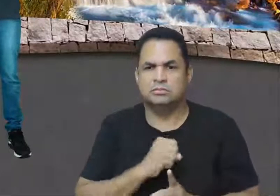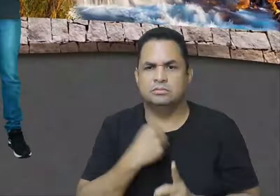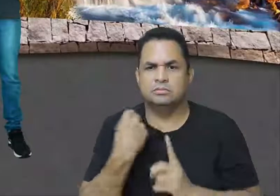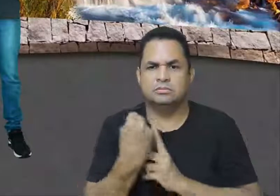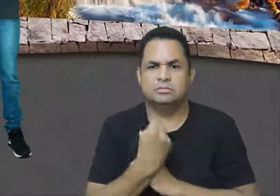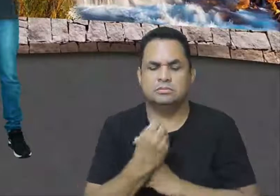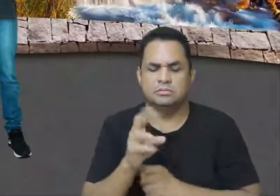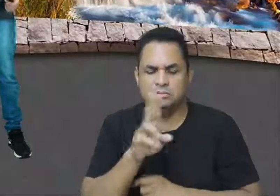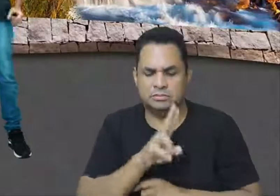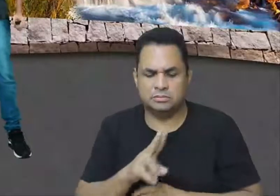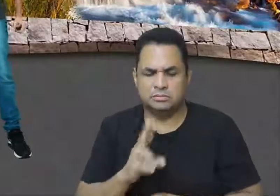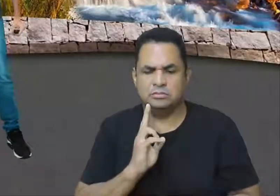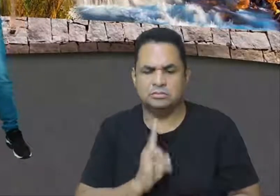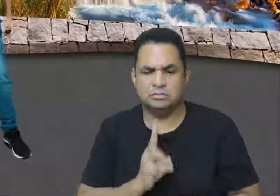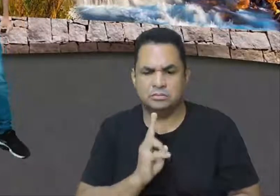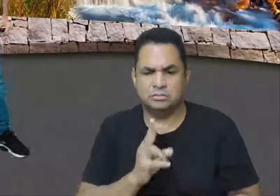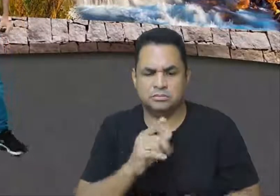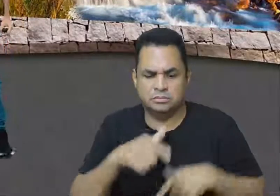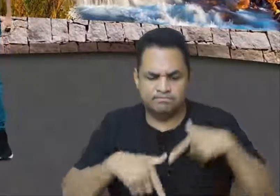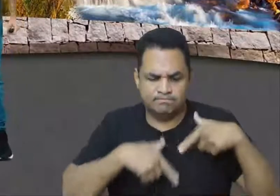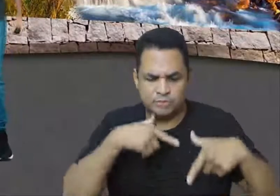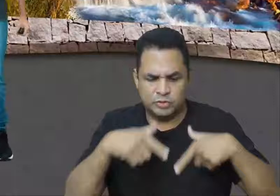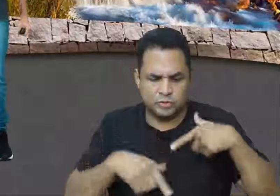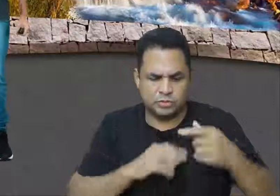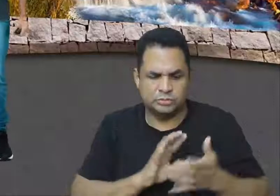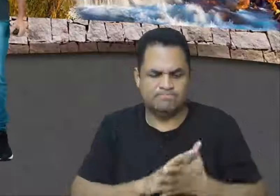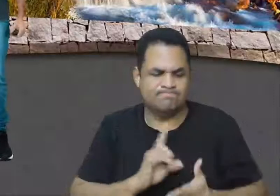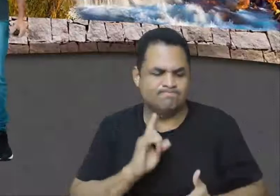de consumo, ela vai cada vez mais produzindo lixo.